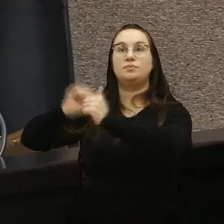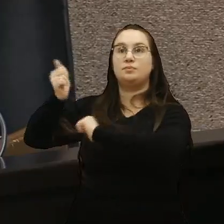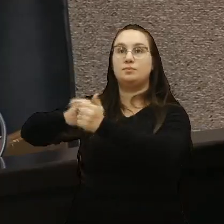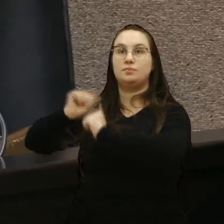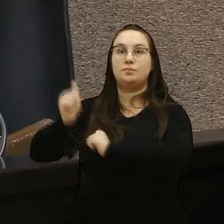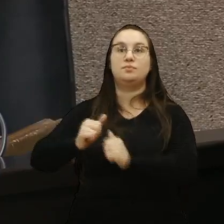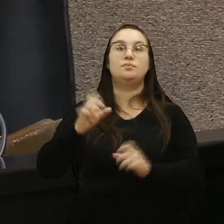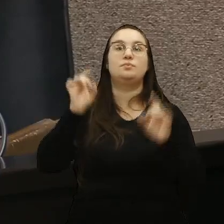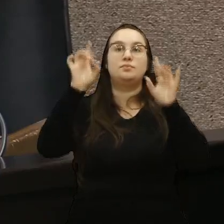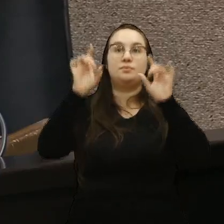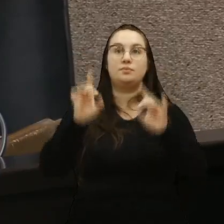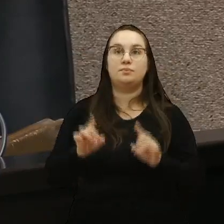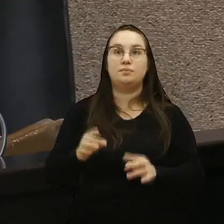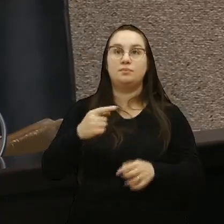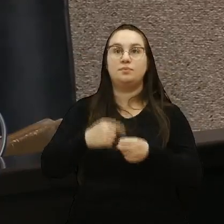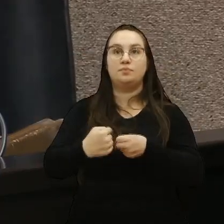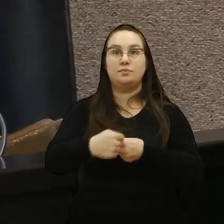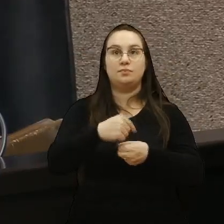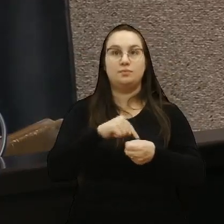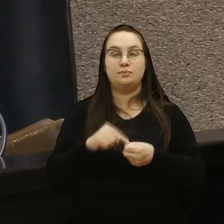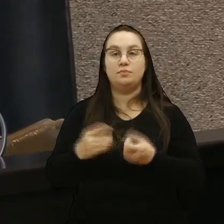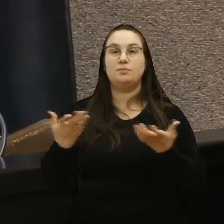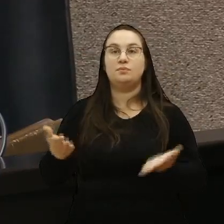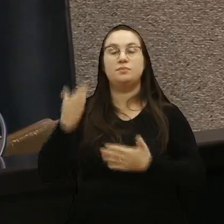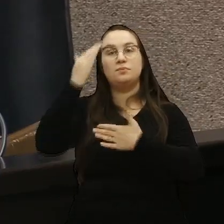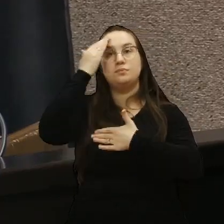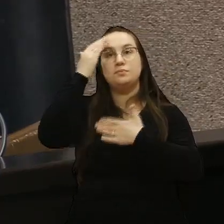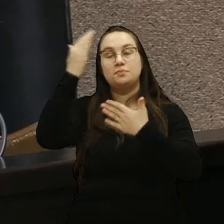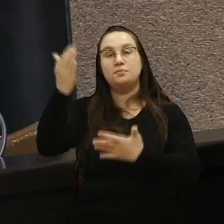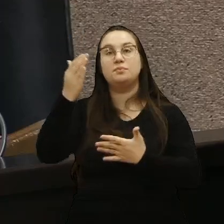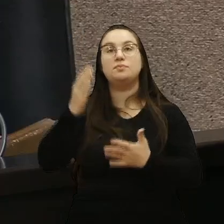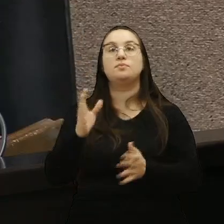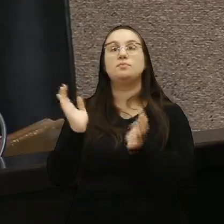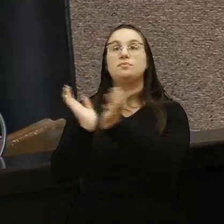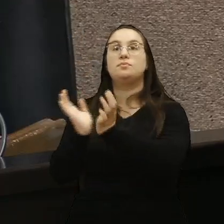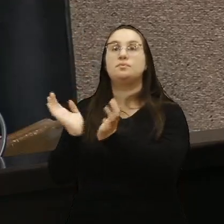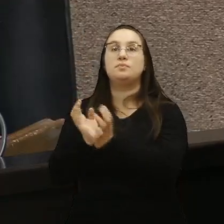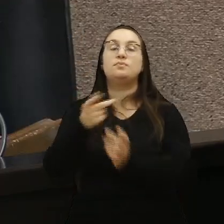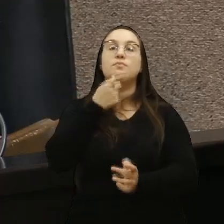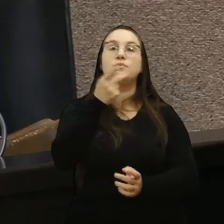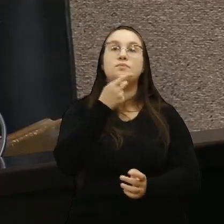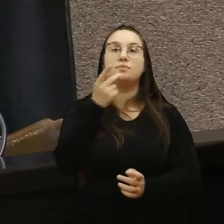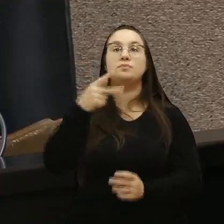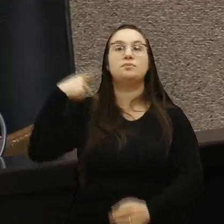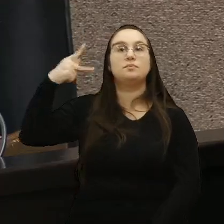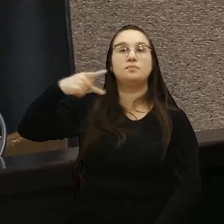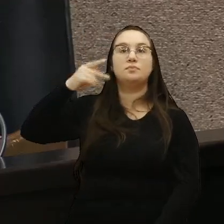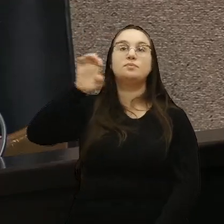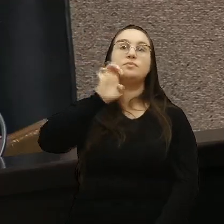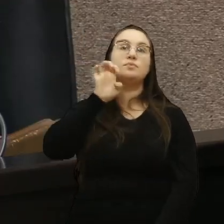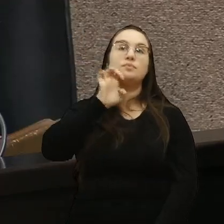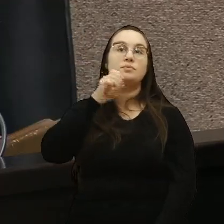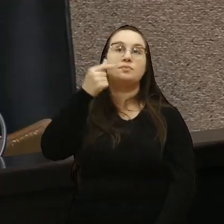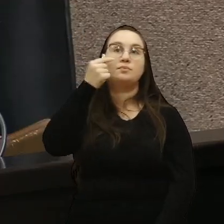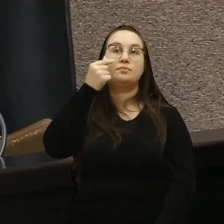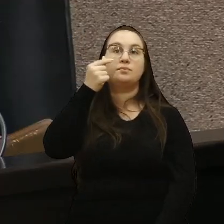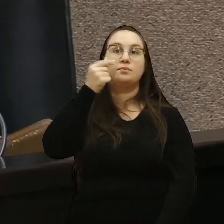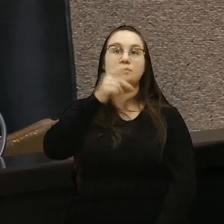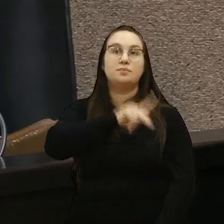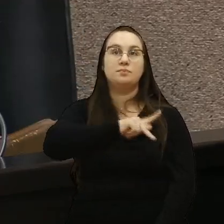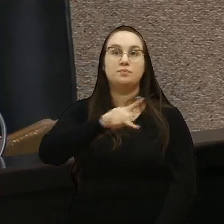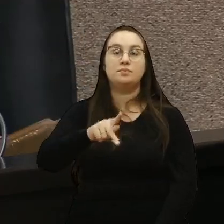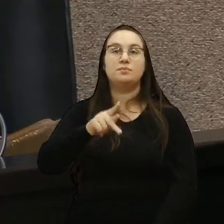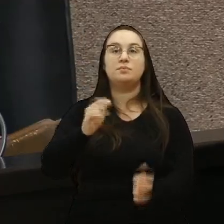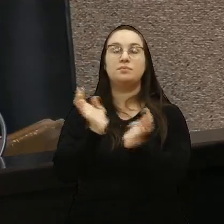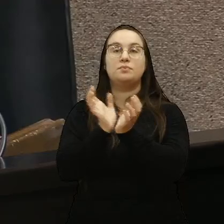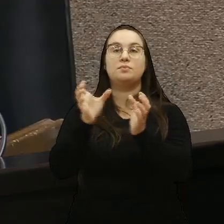por especialistas na nossa cidade. Então, muito obrigado aos colegas que se manifestaram, a vereadora Estela, por estar presidente da Comissão de Saúde,